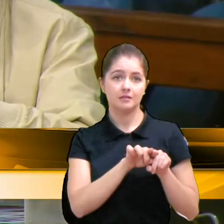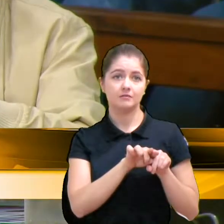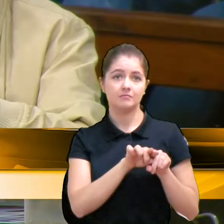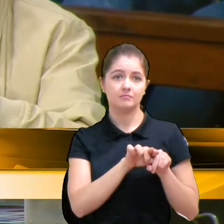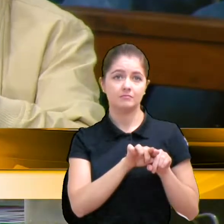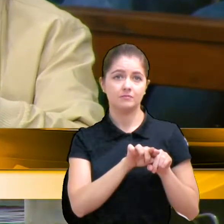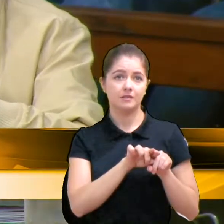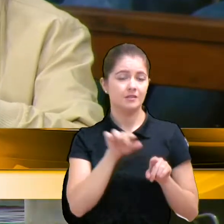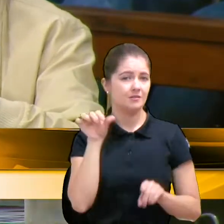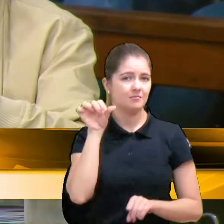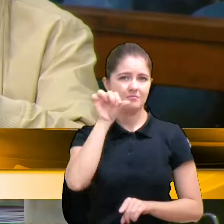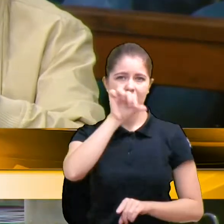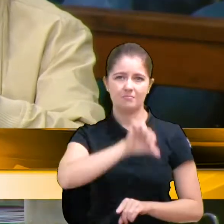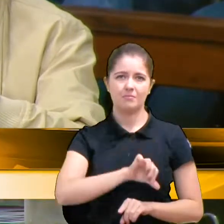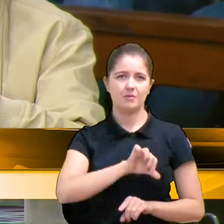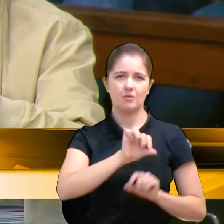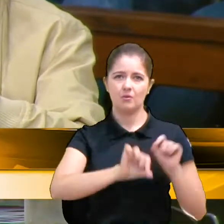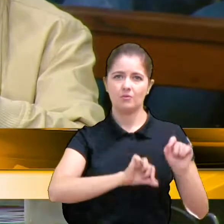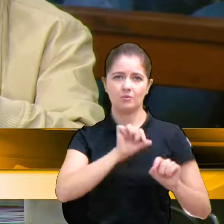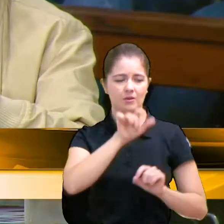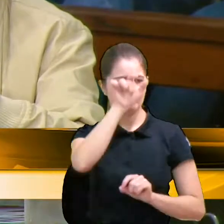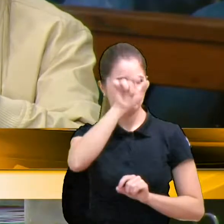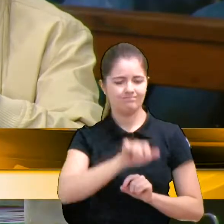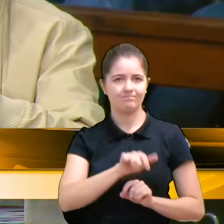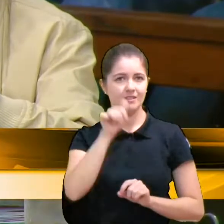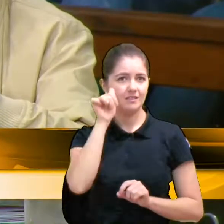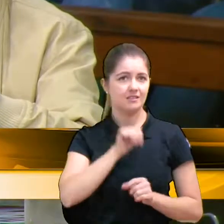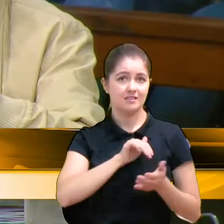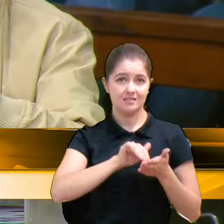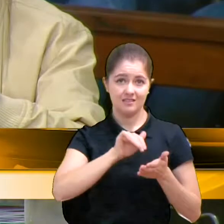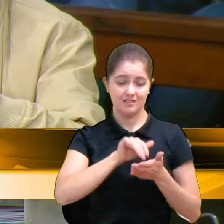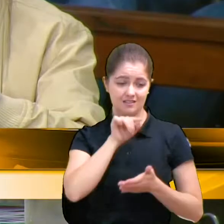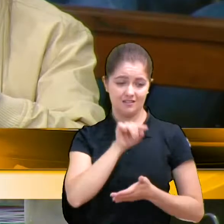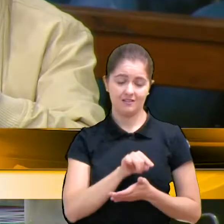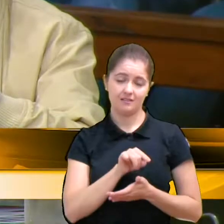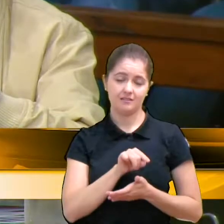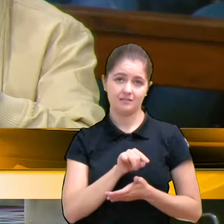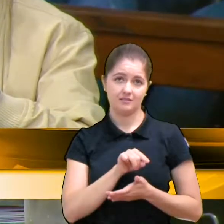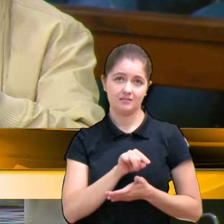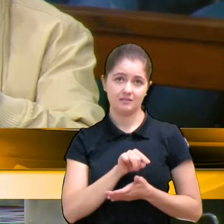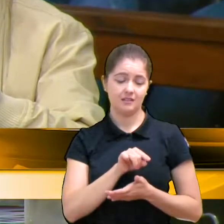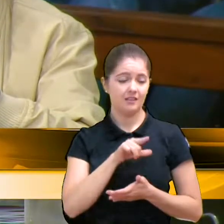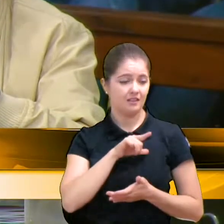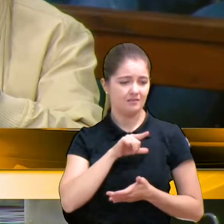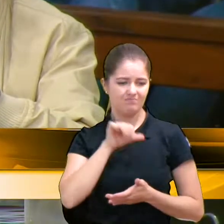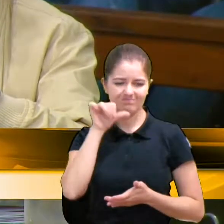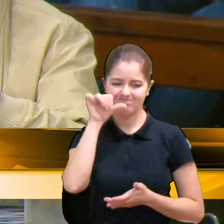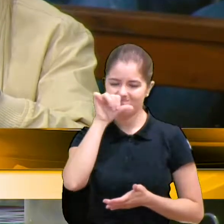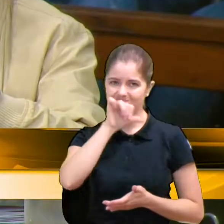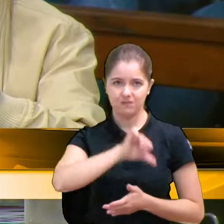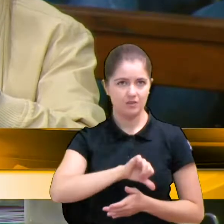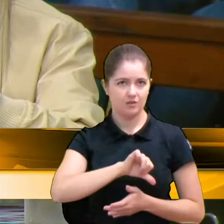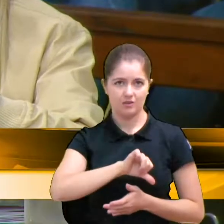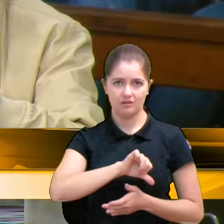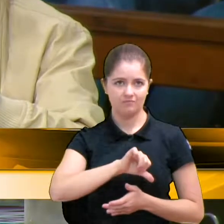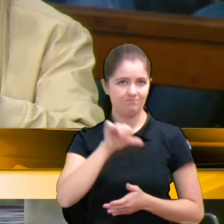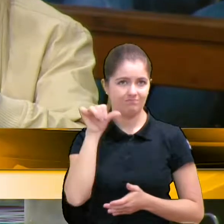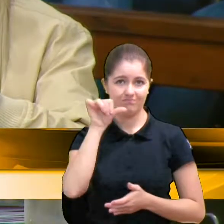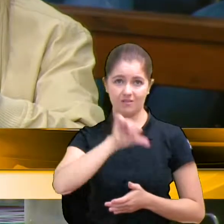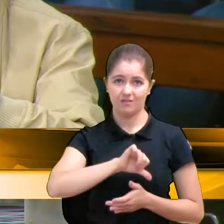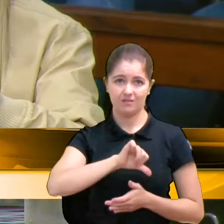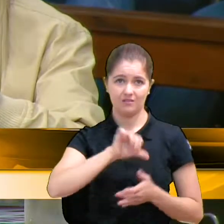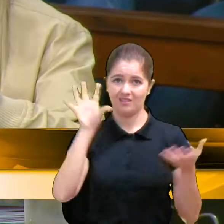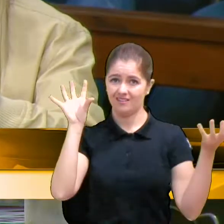estamos assistindo de parte da secretária da Agricultura, além dela estar causando um estrago pior do que o mau tempo